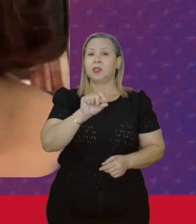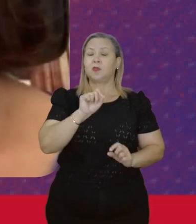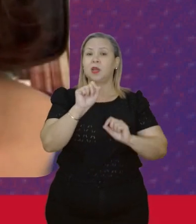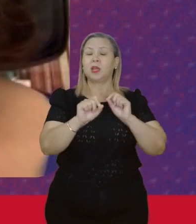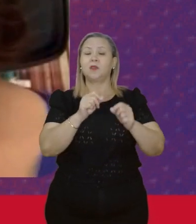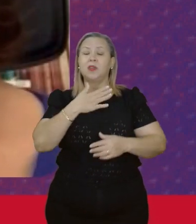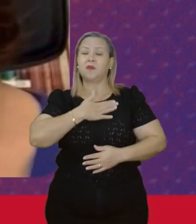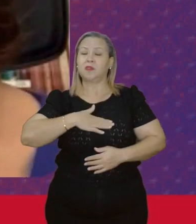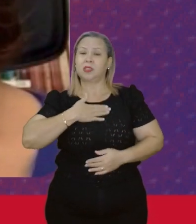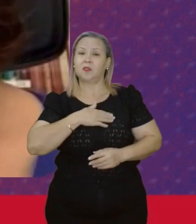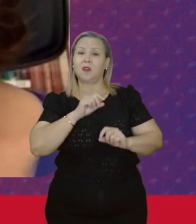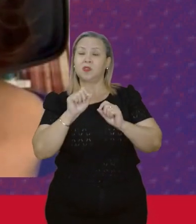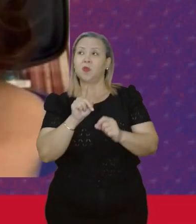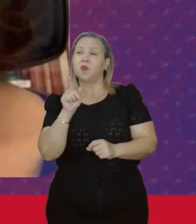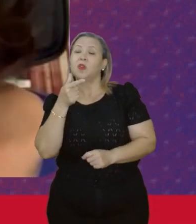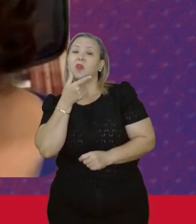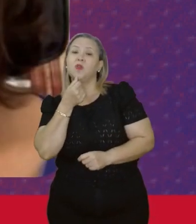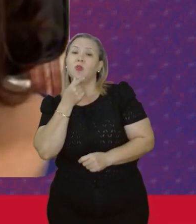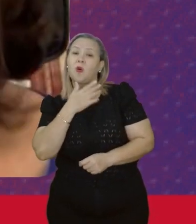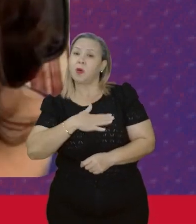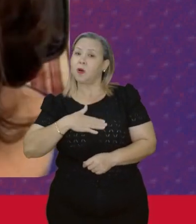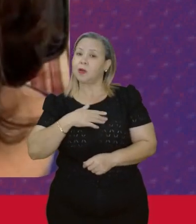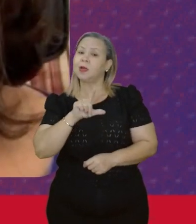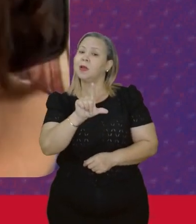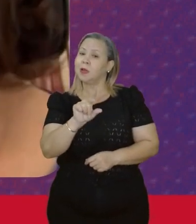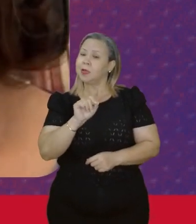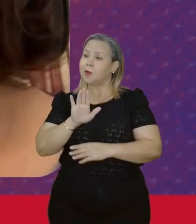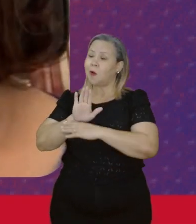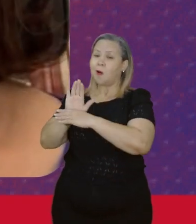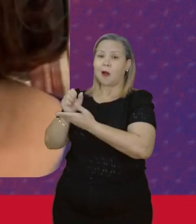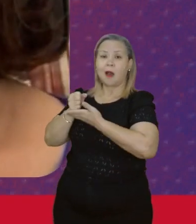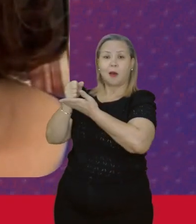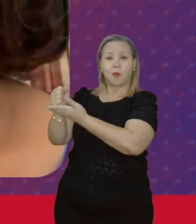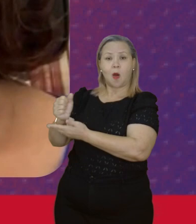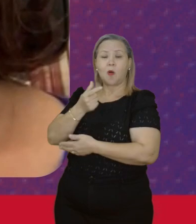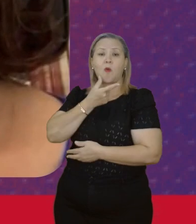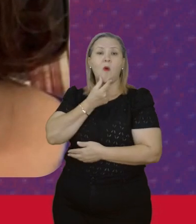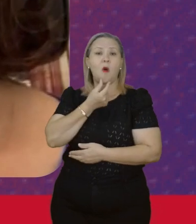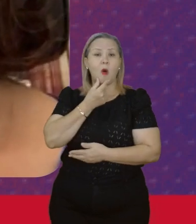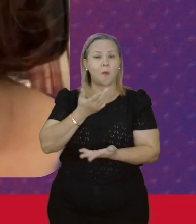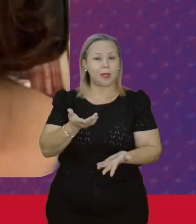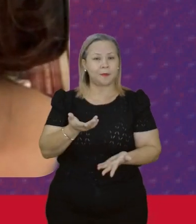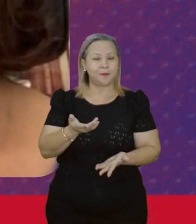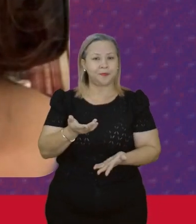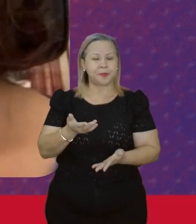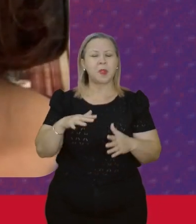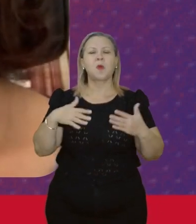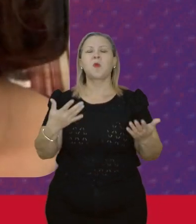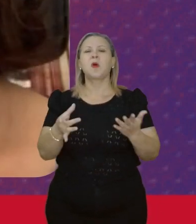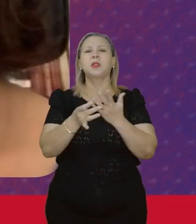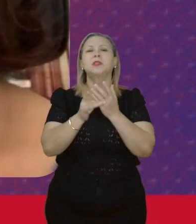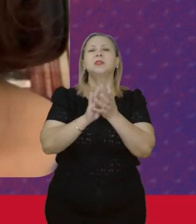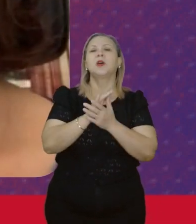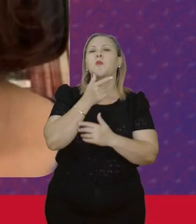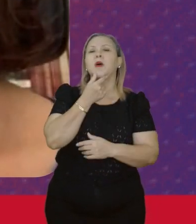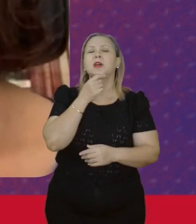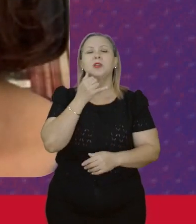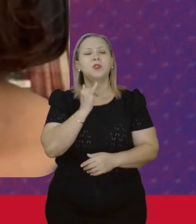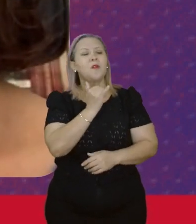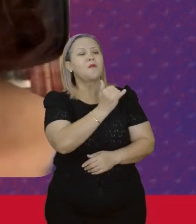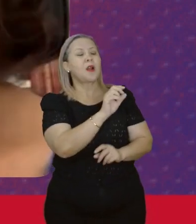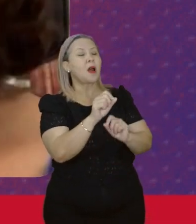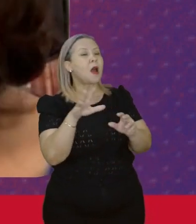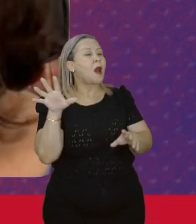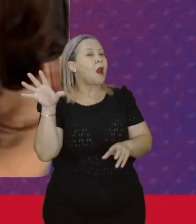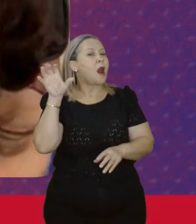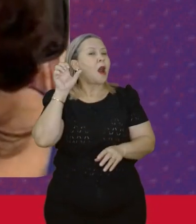tu gostas e o que ele gosta, escolhe em favor dele. Quando teu marido te disser algo, ouve com atenção como